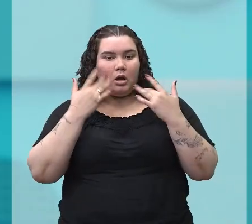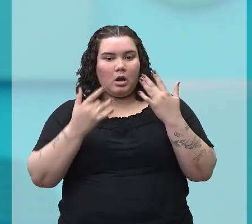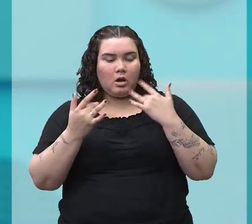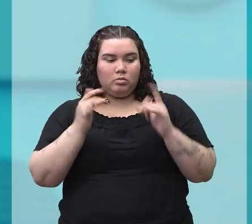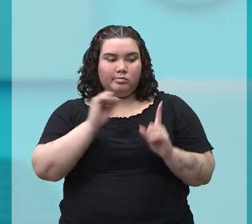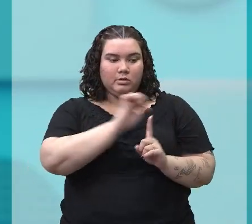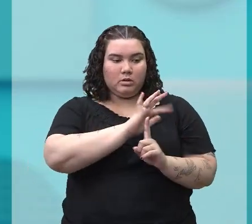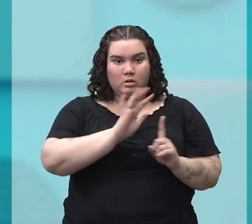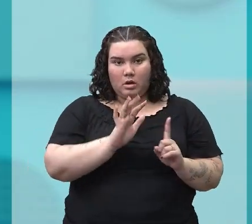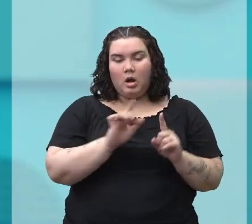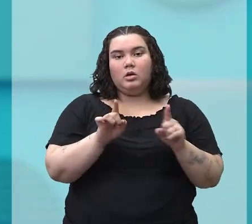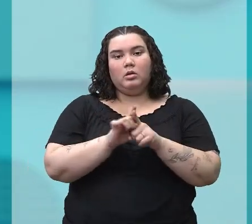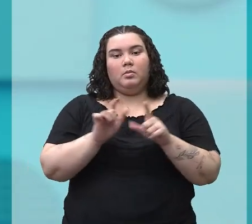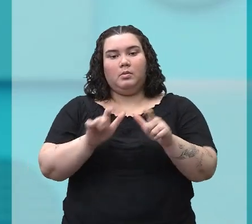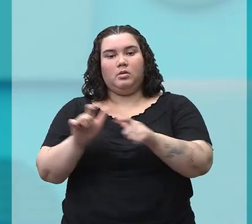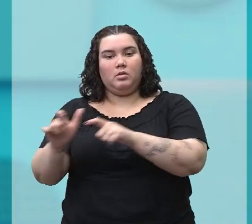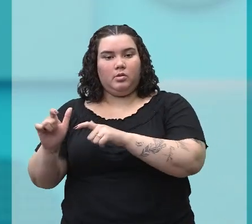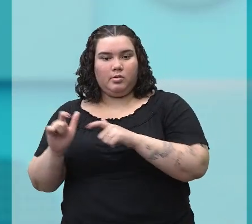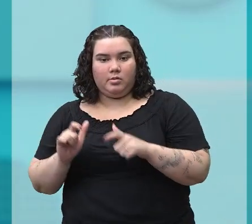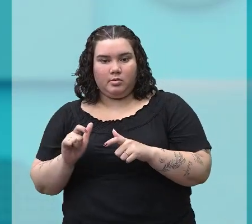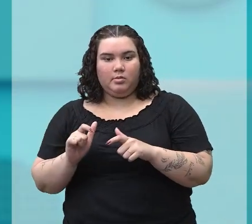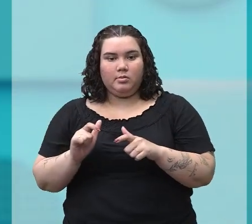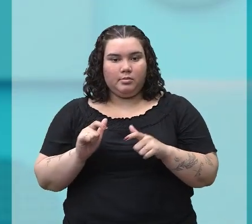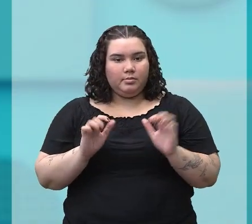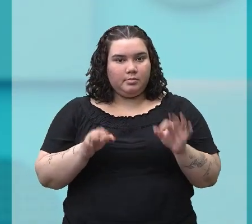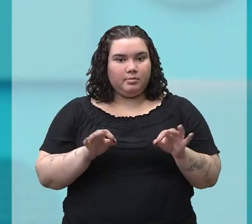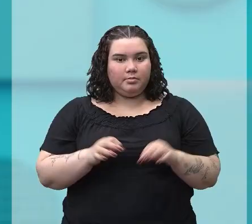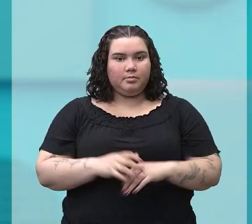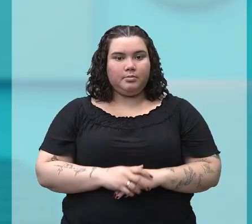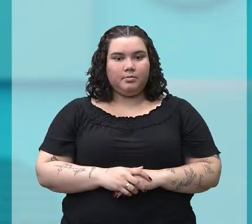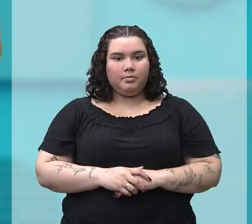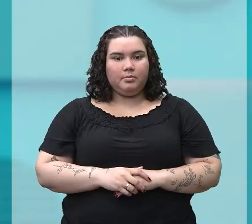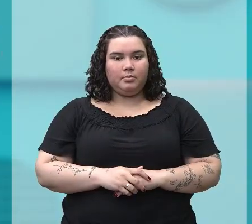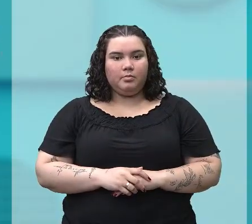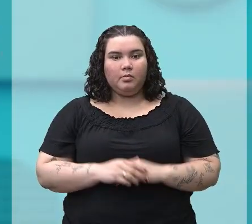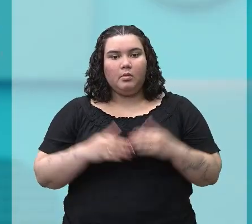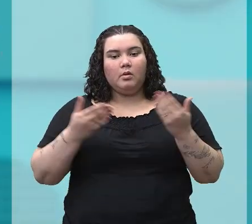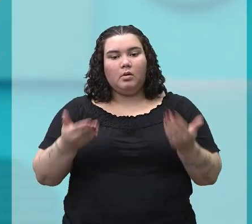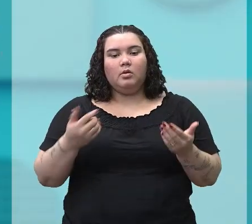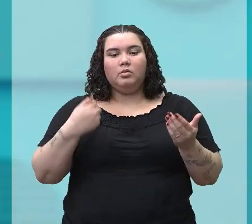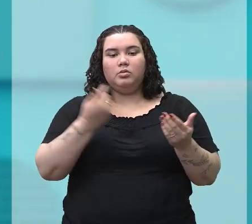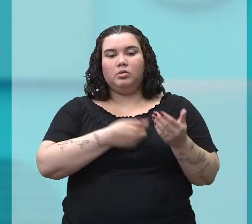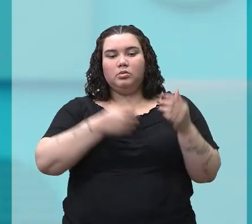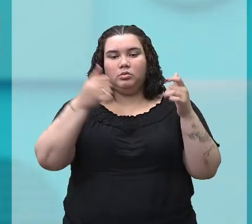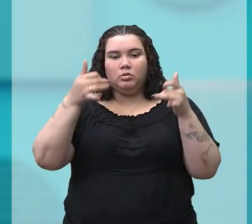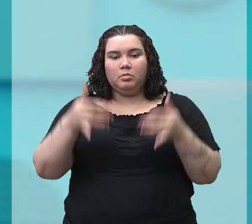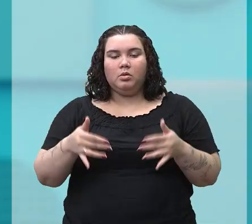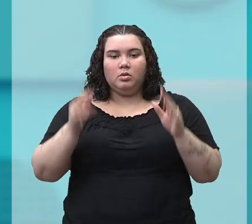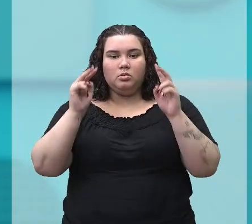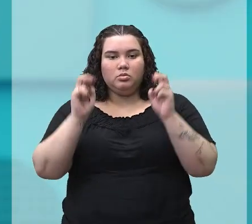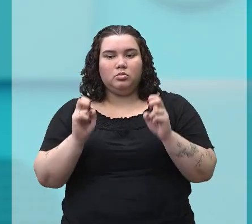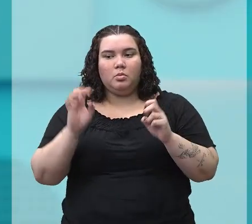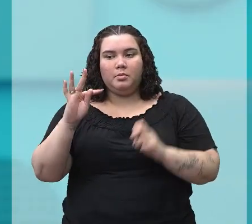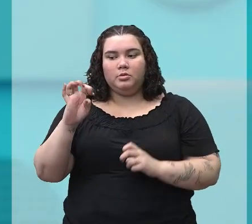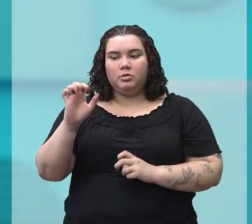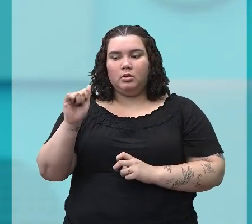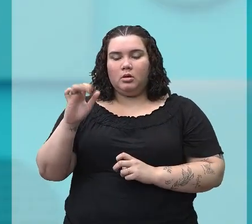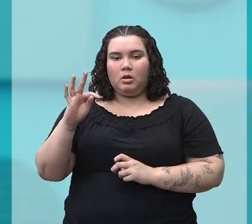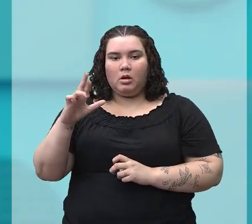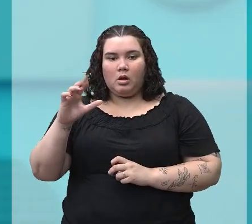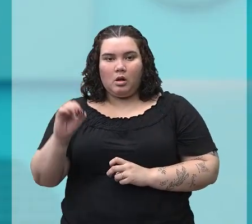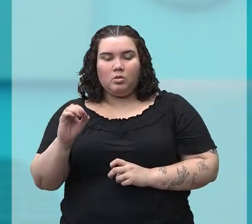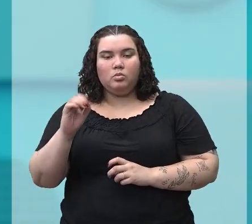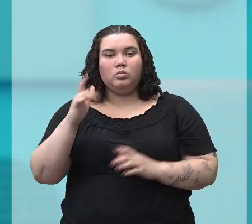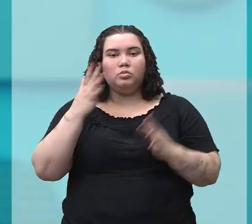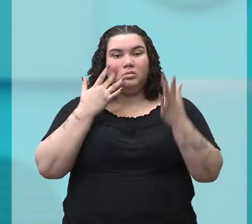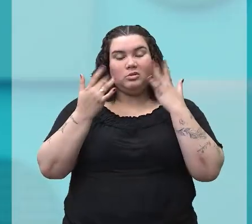falando dos espaços onde essa ação cênica acontece, né? E quando a gente fala de teatro ou ação cênica, a gente chega num outro